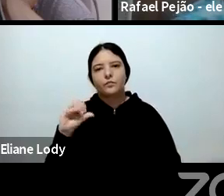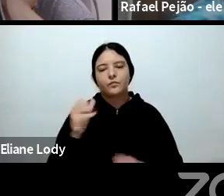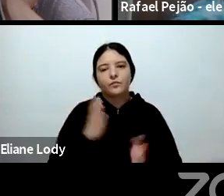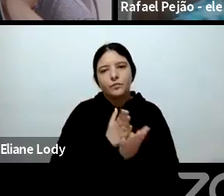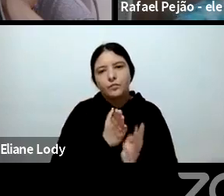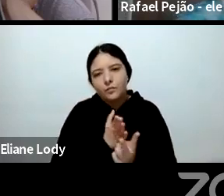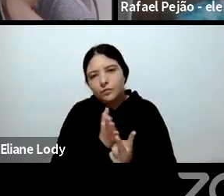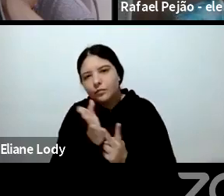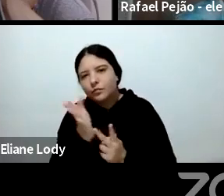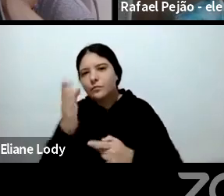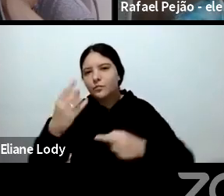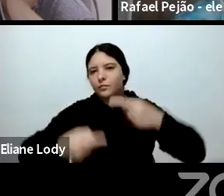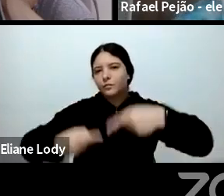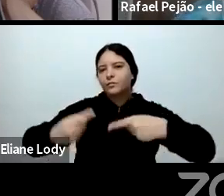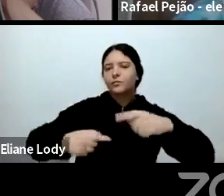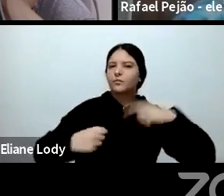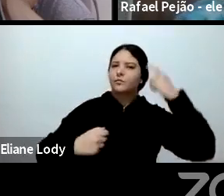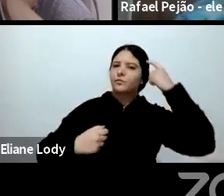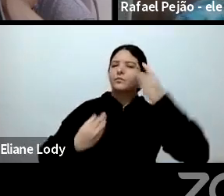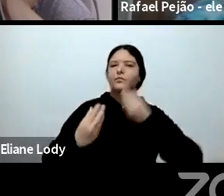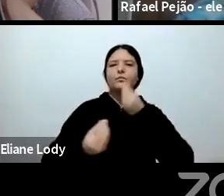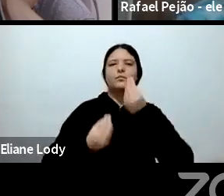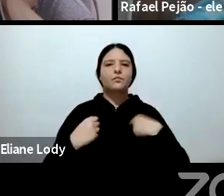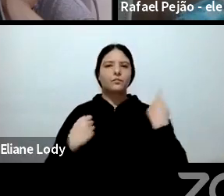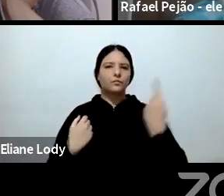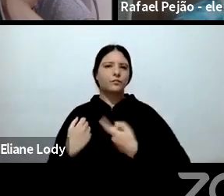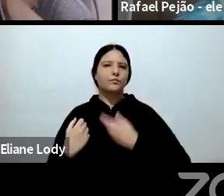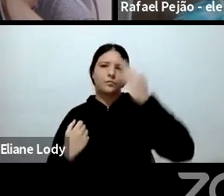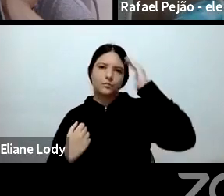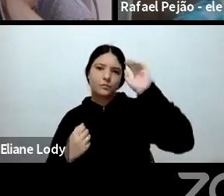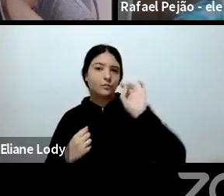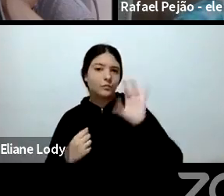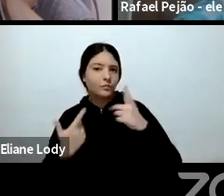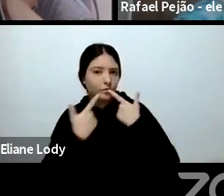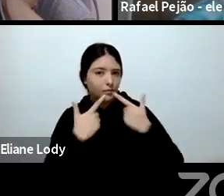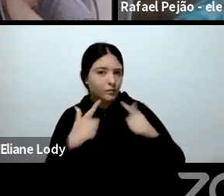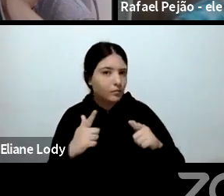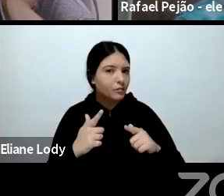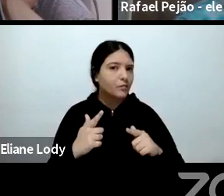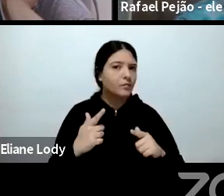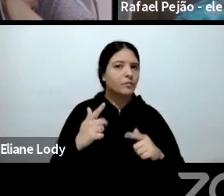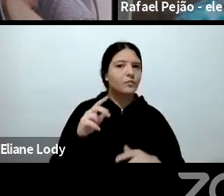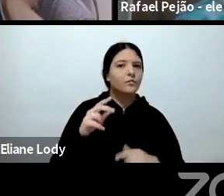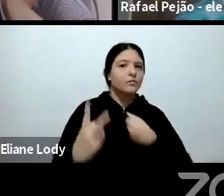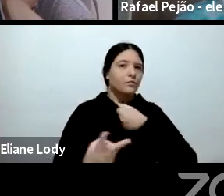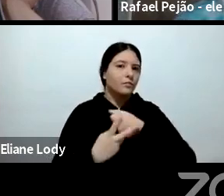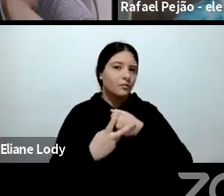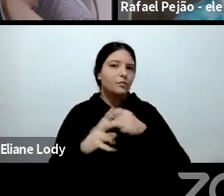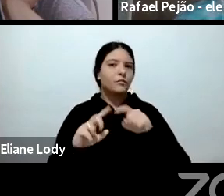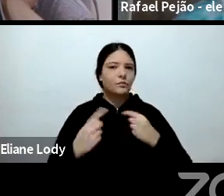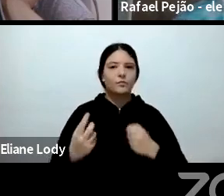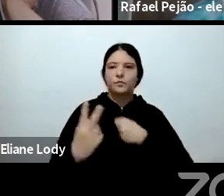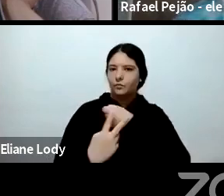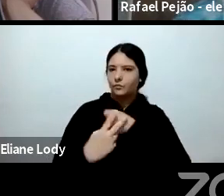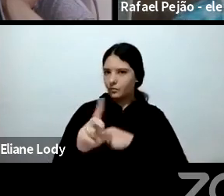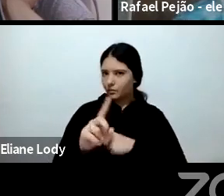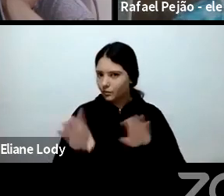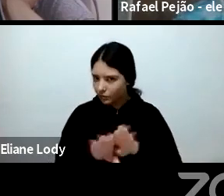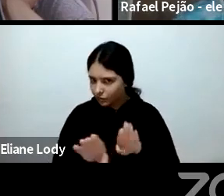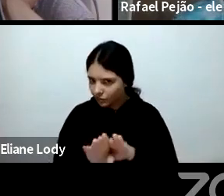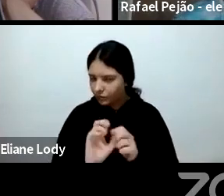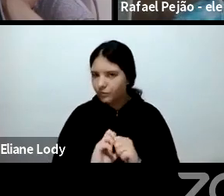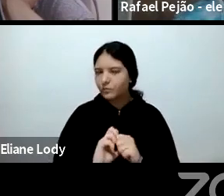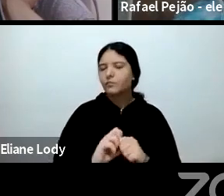pode compreender, né, que a gente não está falando só de linguagem verbal, mas também de linguagem não verbal, que a gente está falando de múltiplos